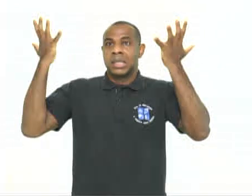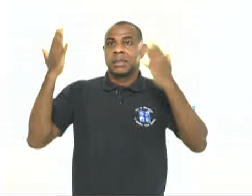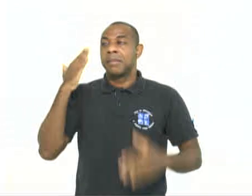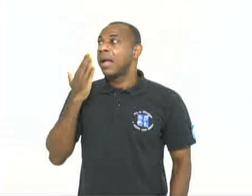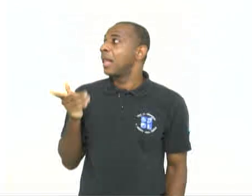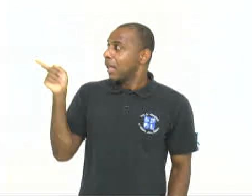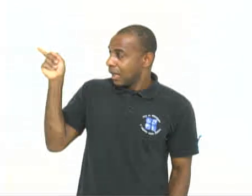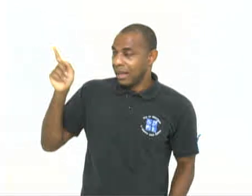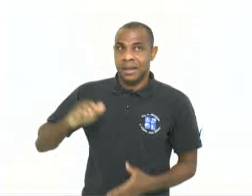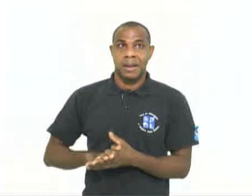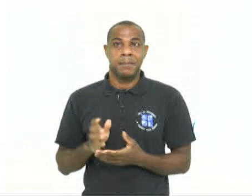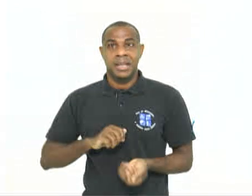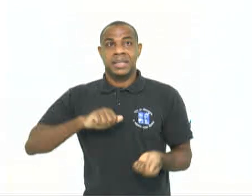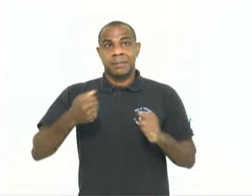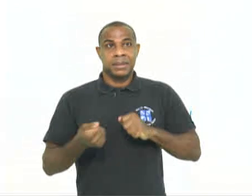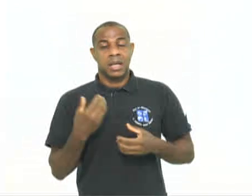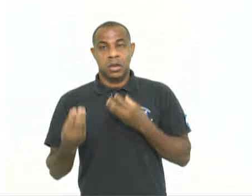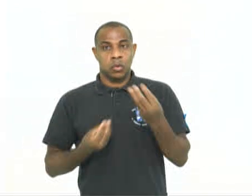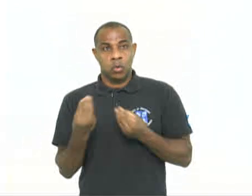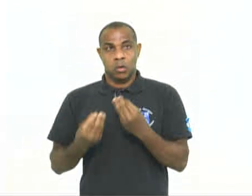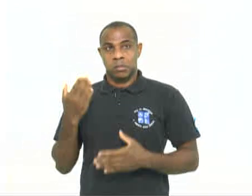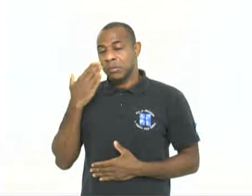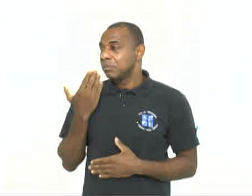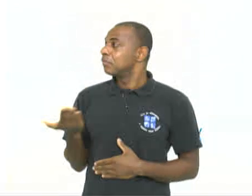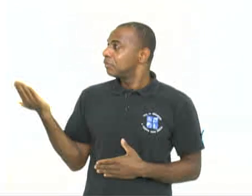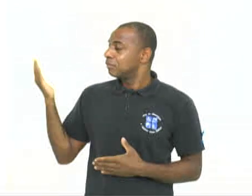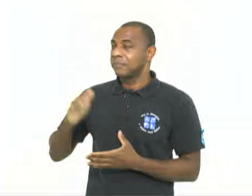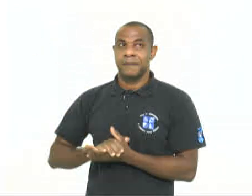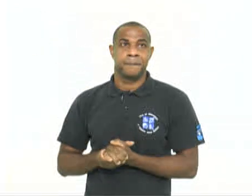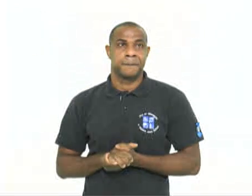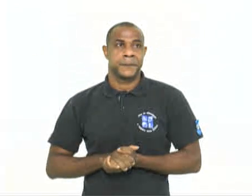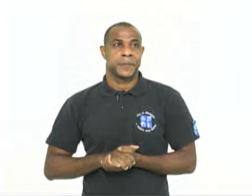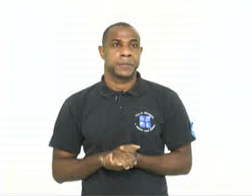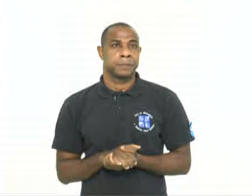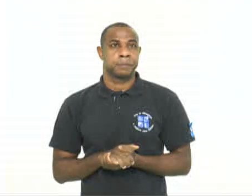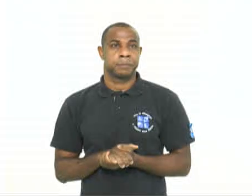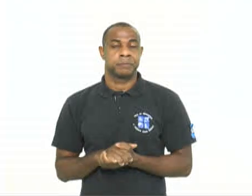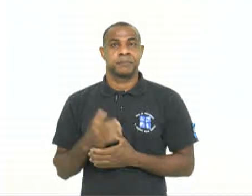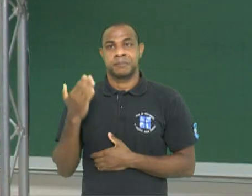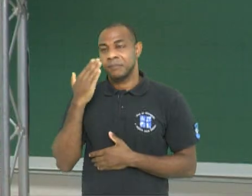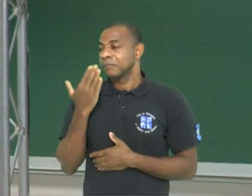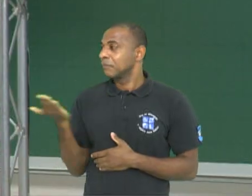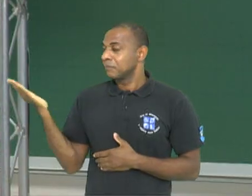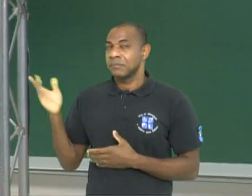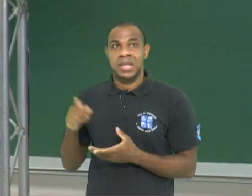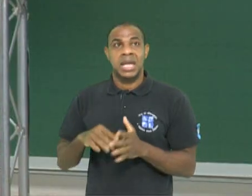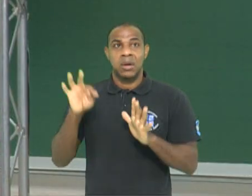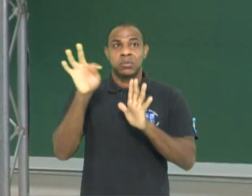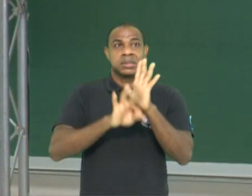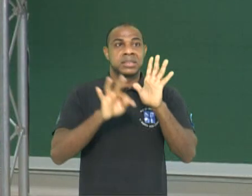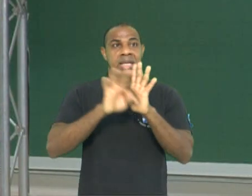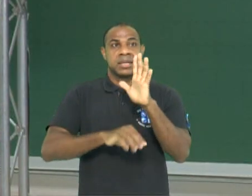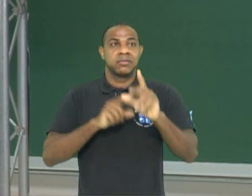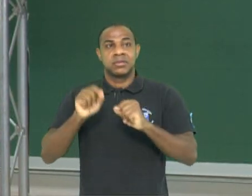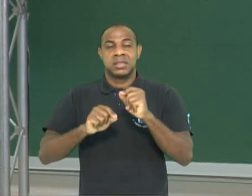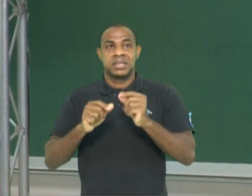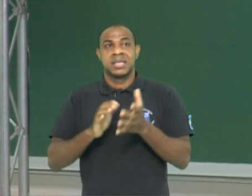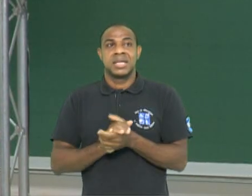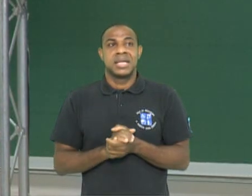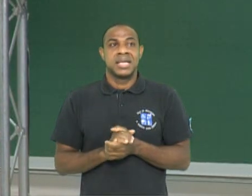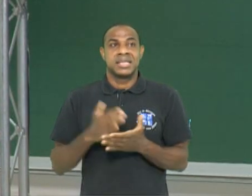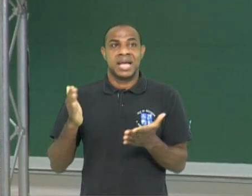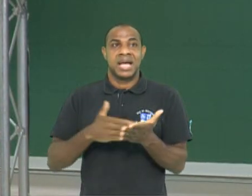tempo para se adaptar, evitando-se assim um risco de colapso circulatório. Isso aí é um texto da revista Placar